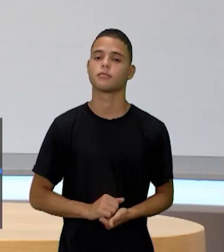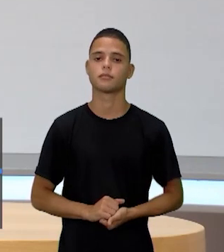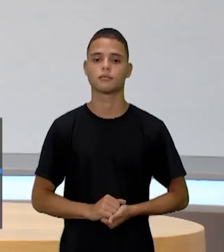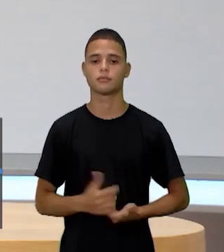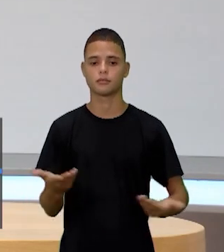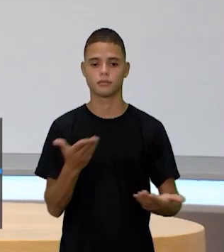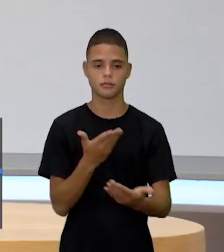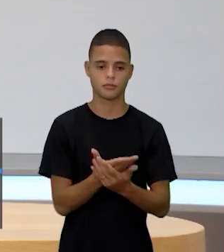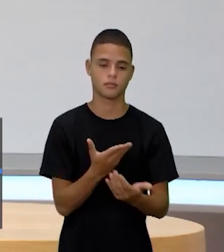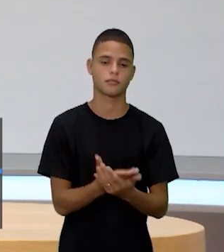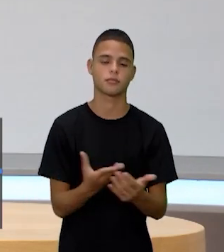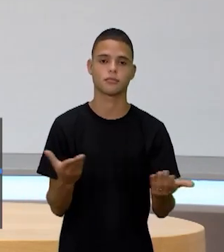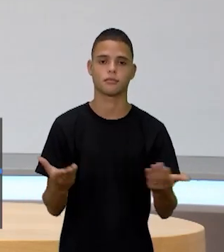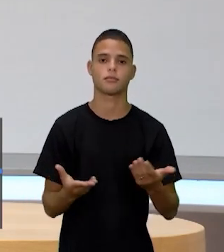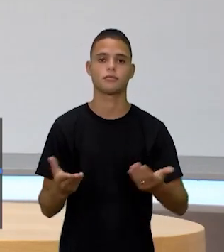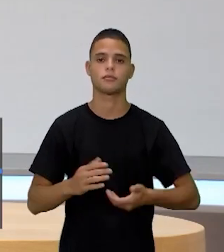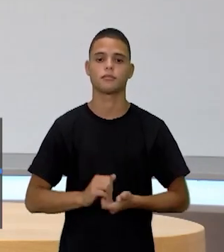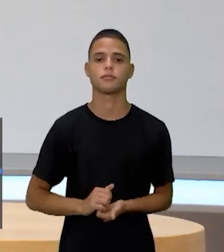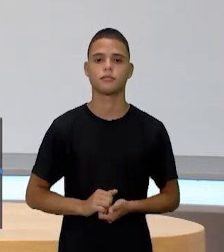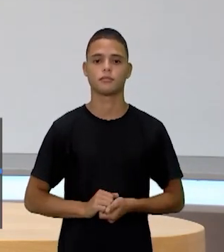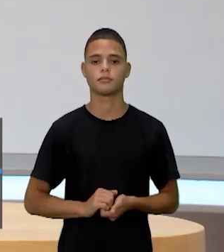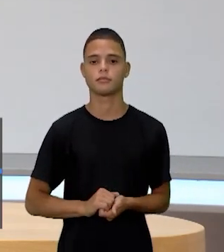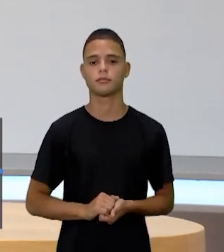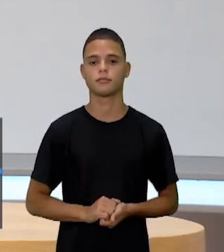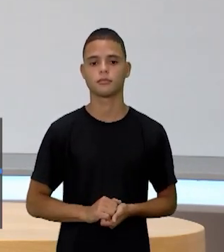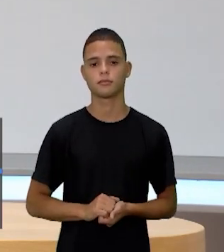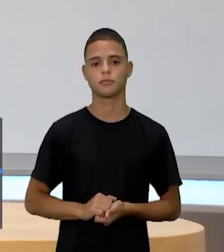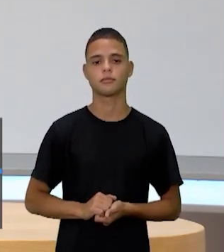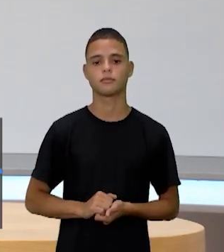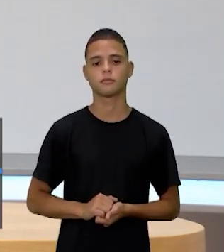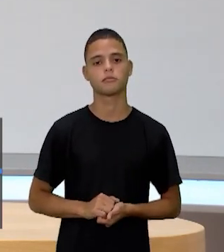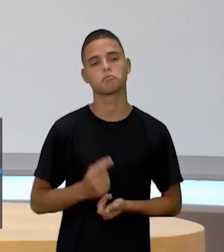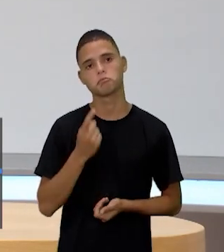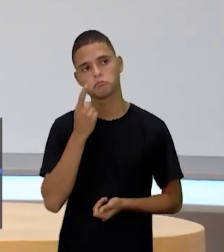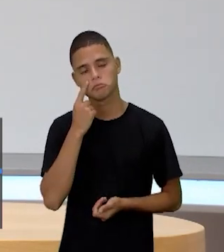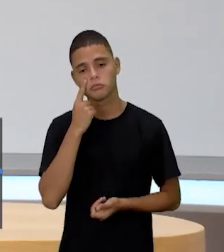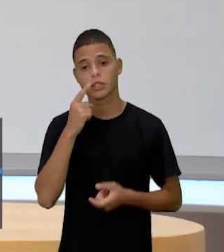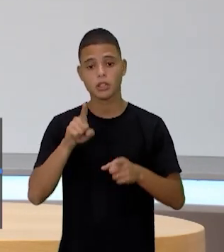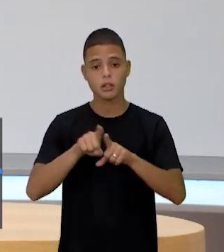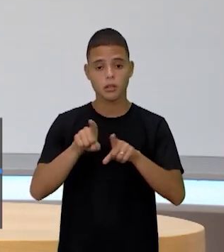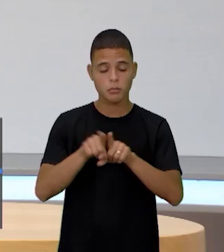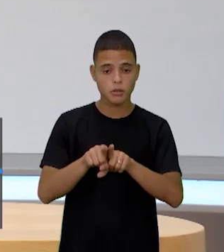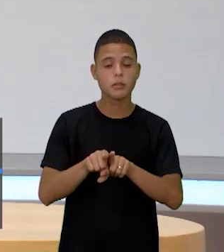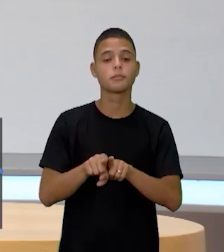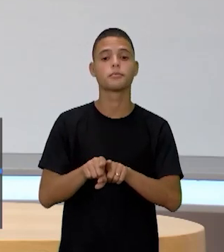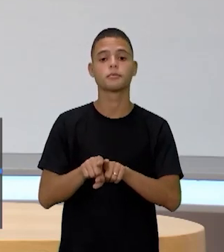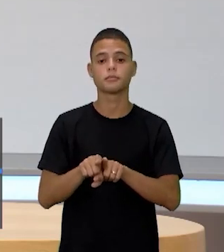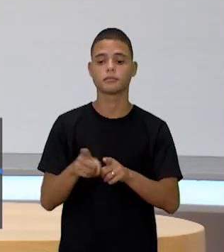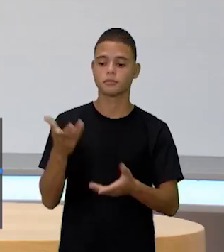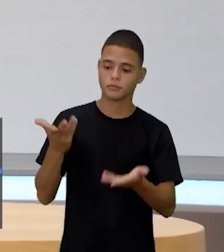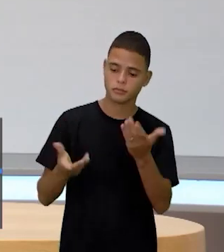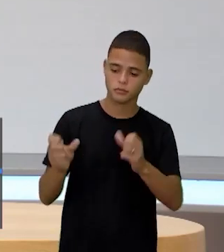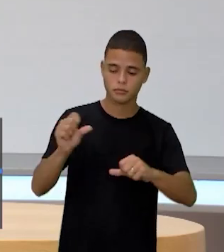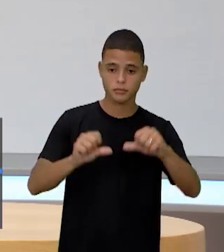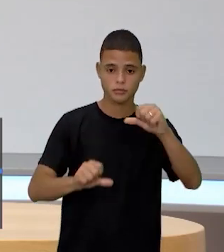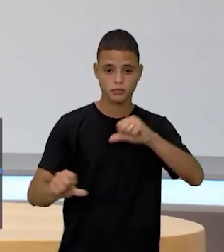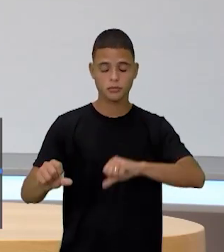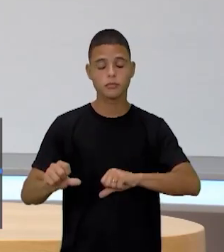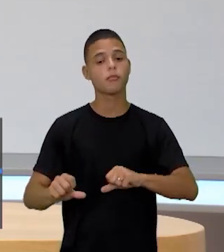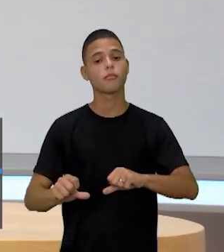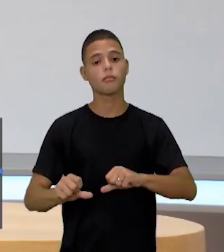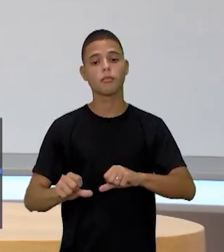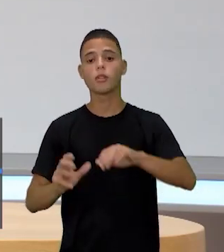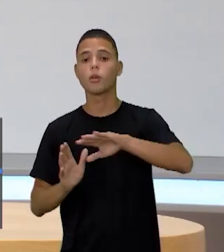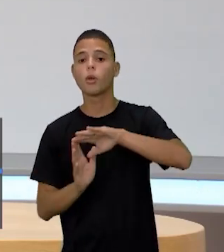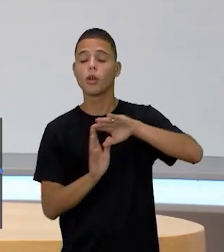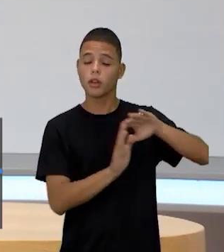vai estudar tudo isso hoje nessa aula. Então a gente vai ver o equilíbrio químico e também, junto com ele, os fatores que